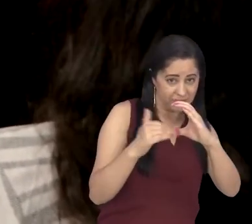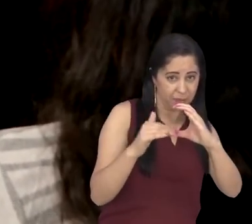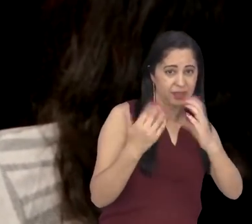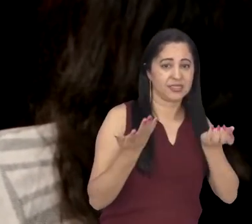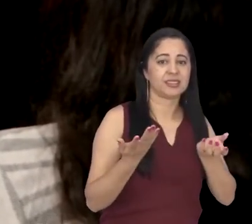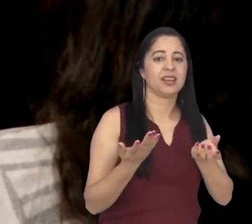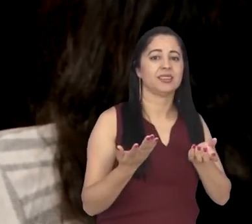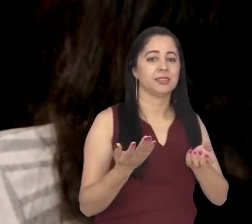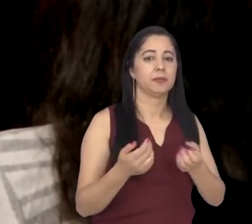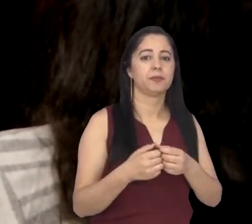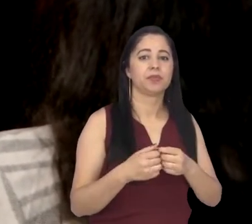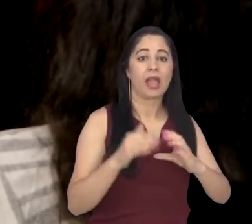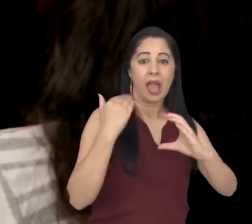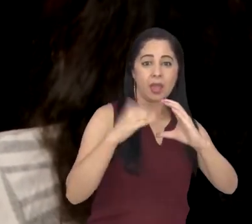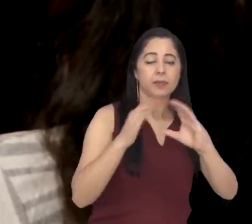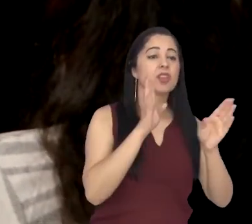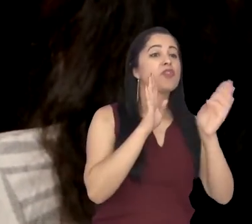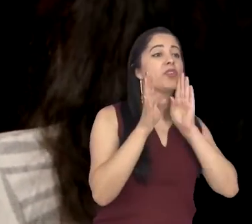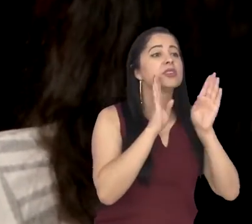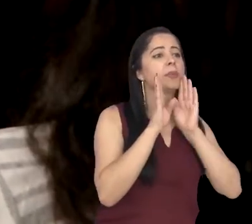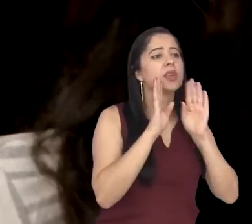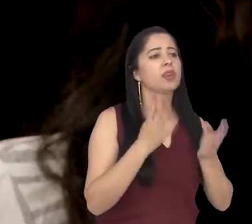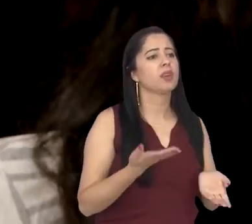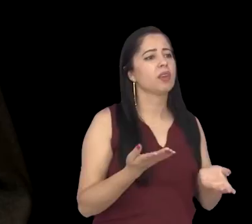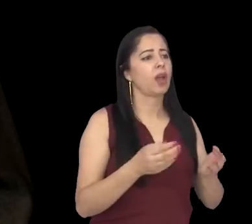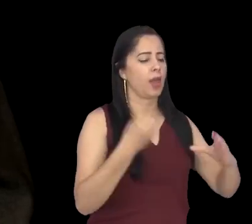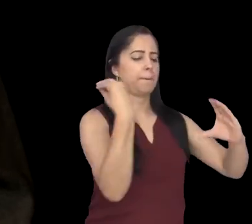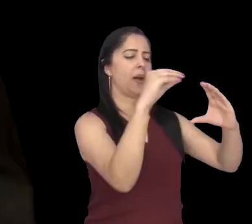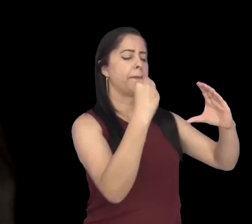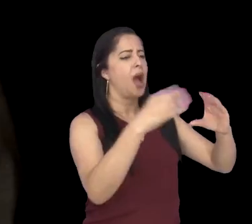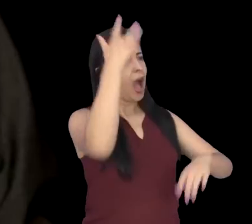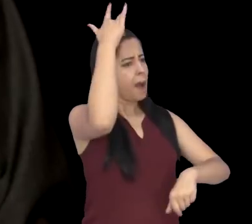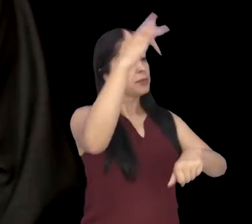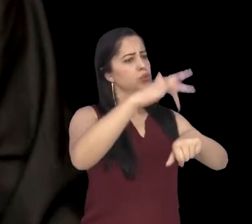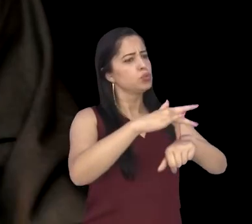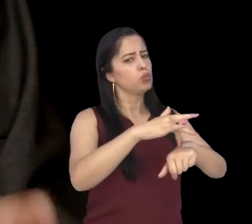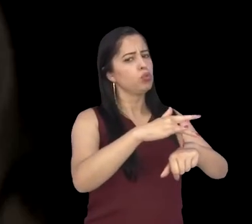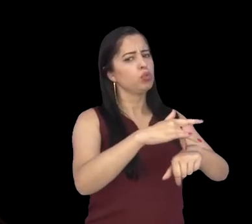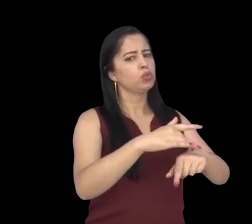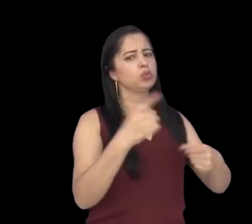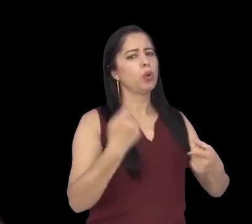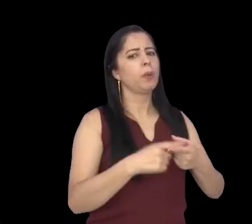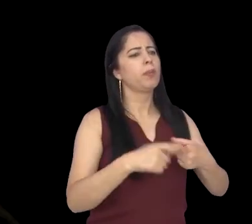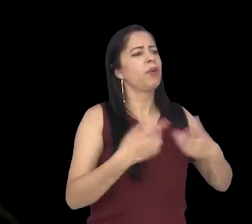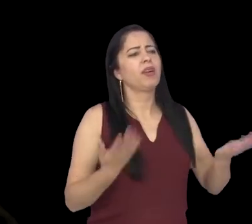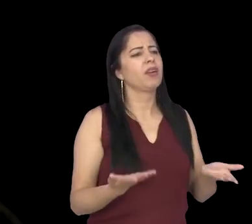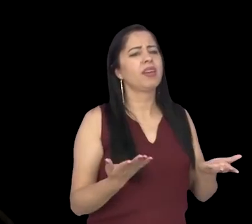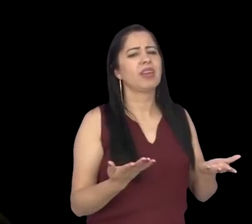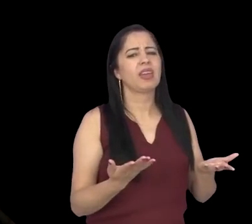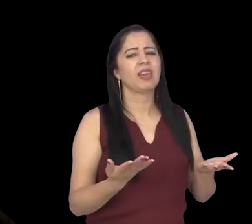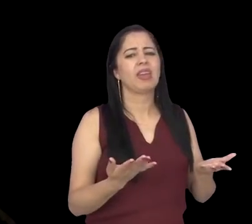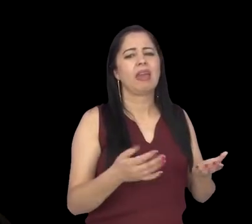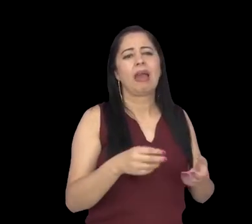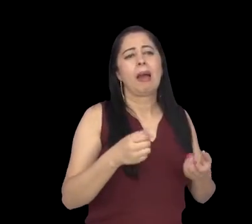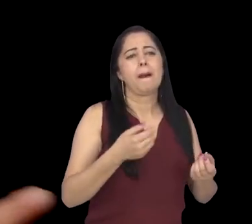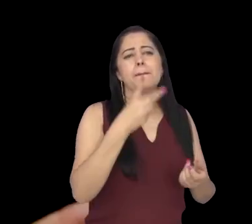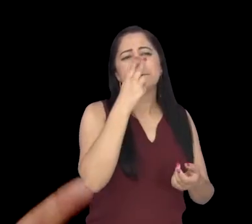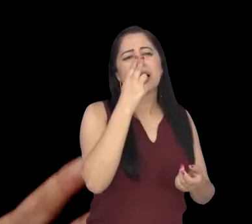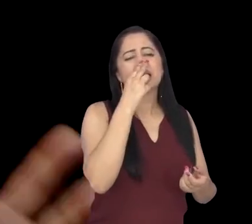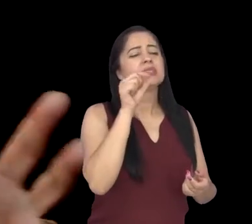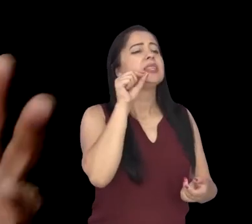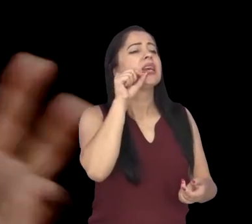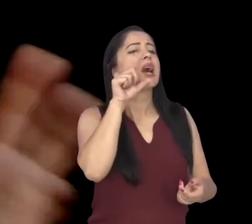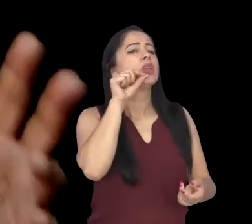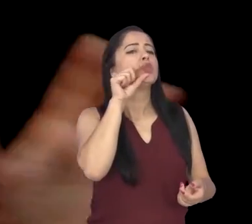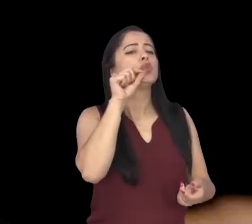Acredite quem quiser. Eu escrevi para o Facebook, achei um absurdo isso aí, porque não aceitavam mais, parecia um tipo de um Twitter na época, assim. Você não